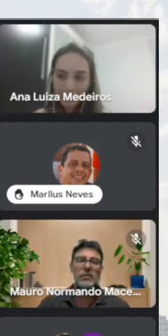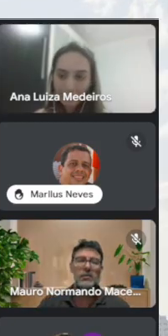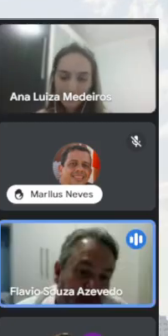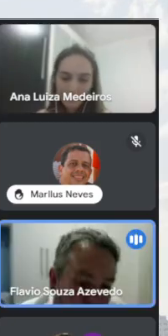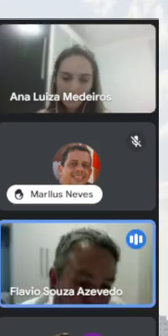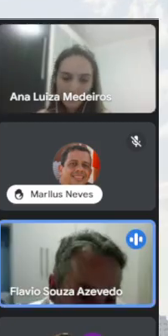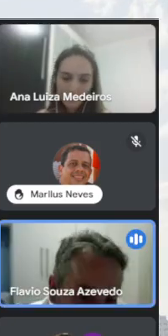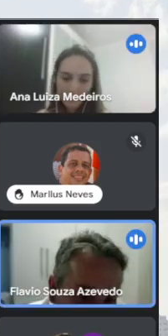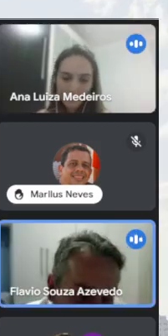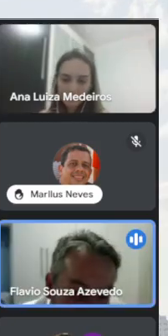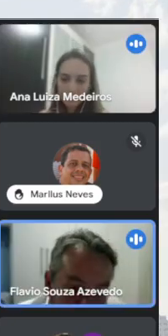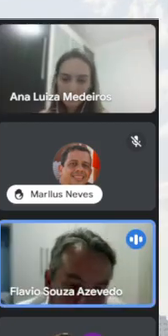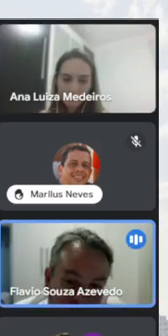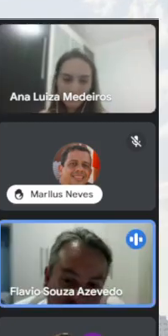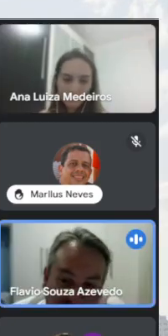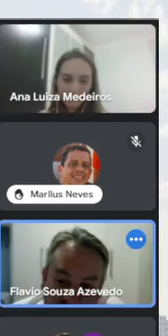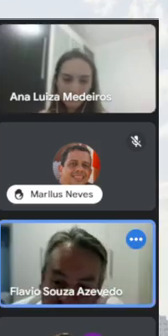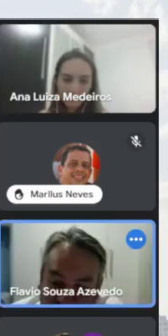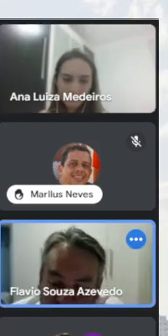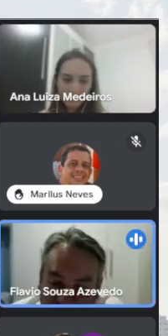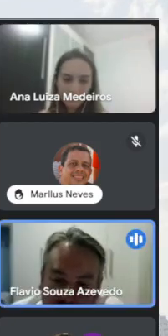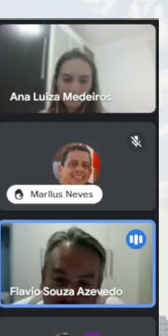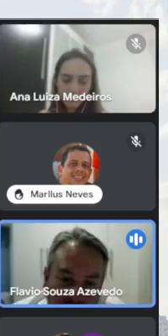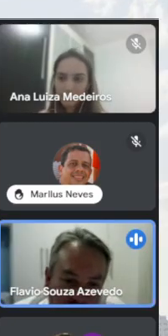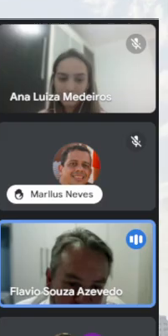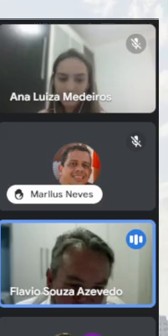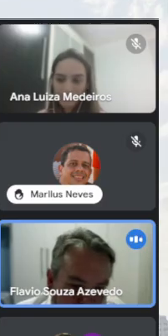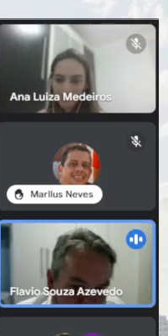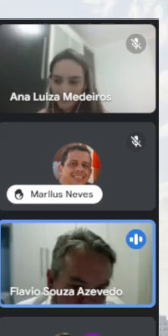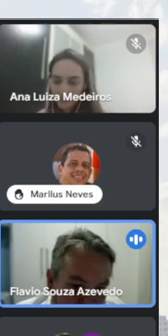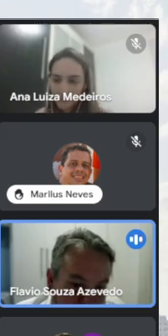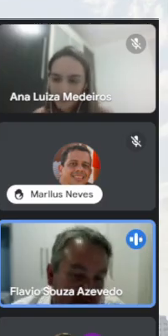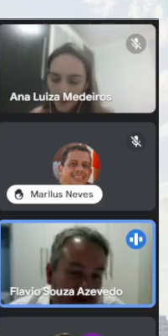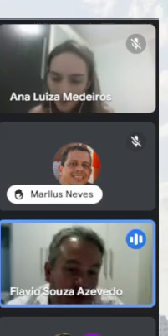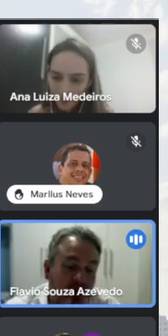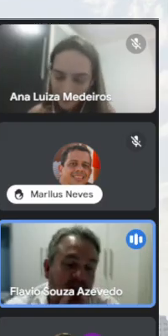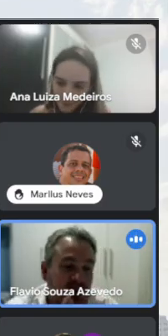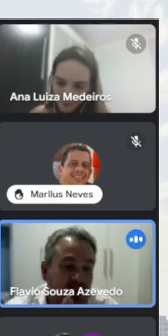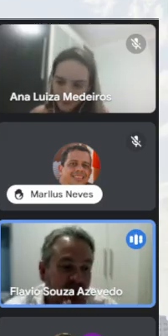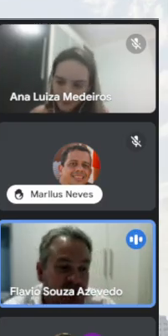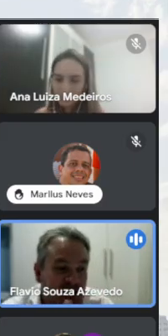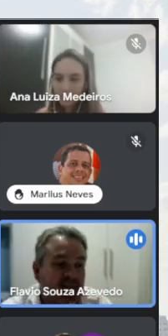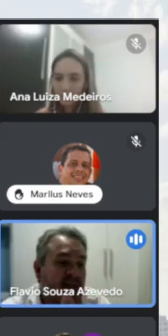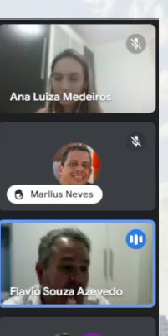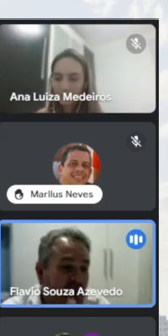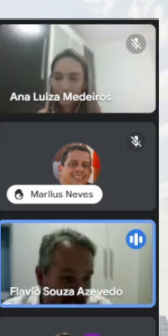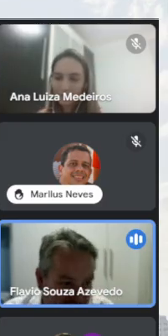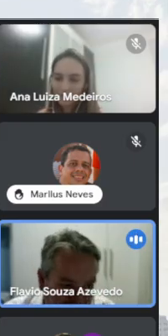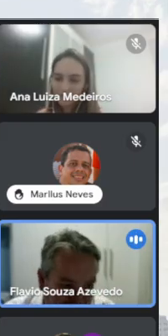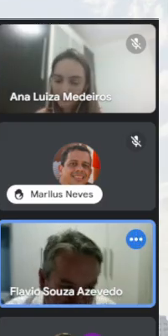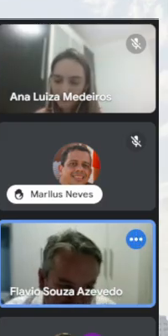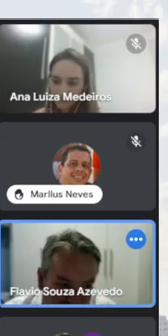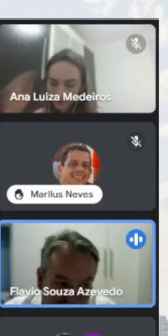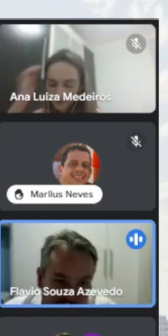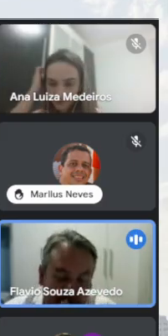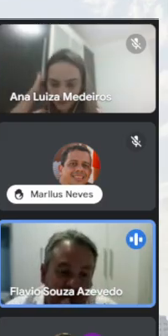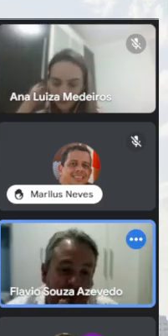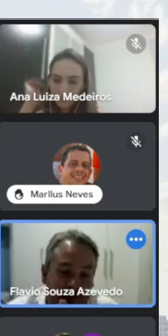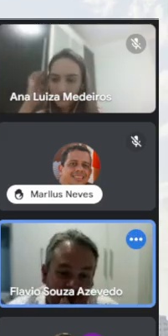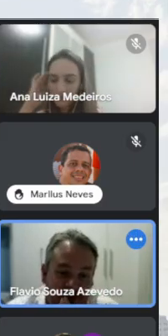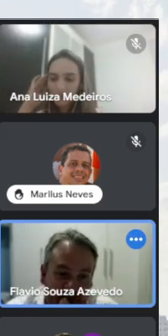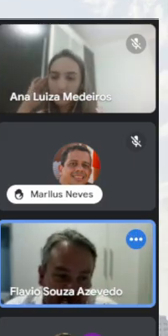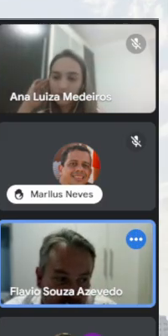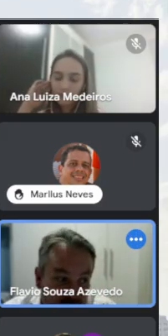Ana Luísa, sua pergunta é excelente, porque toca numa questão que não é uma questão de engenharia. Veja